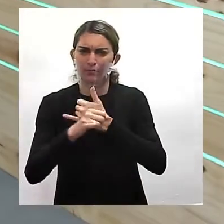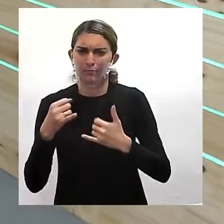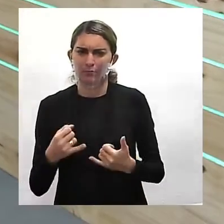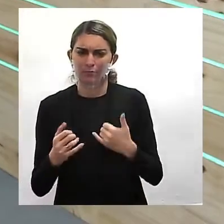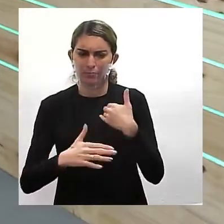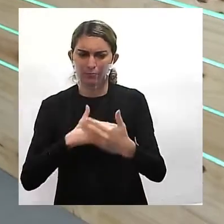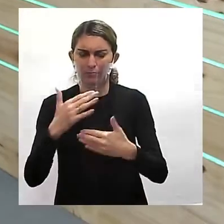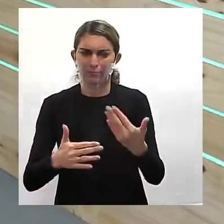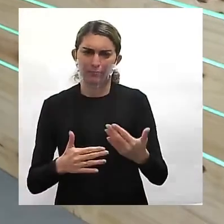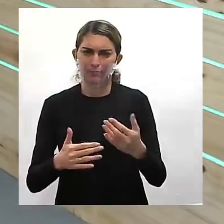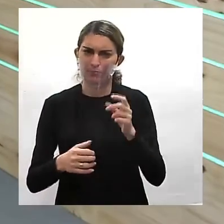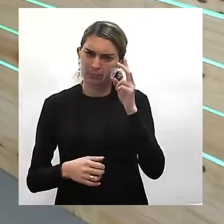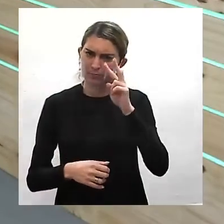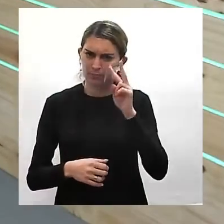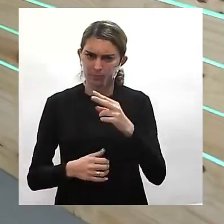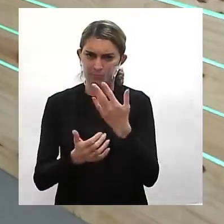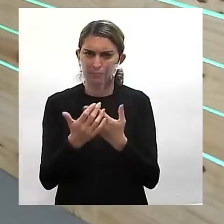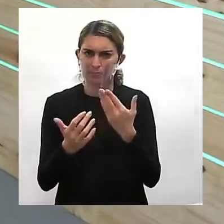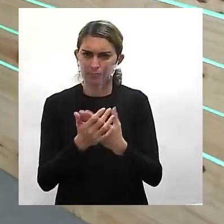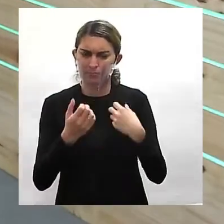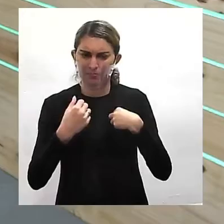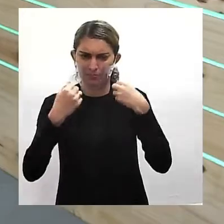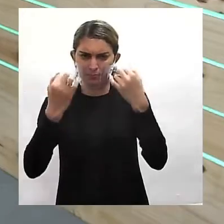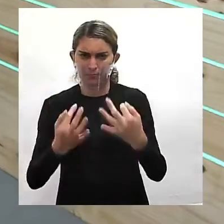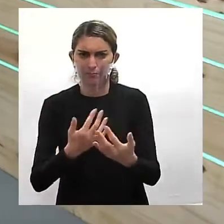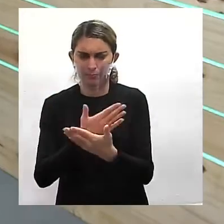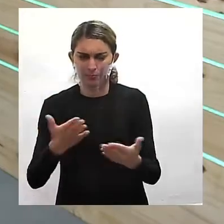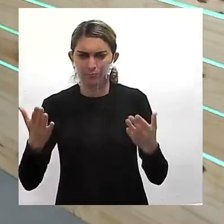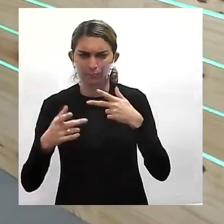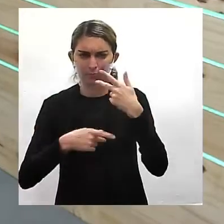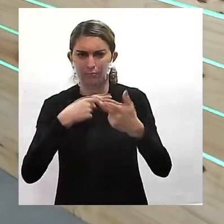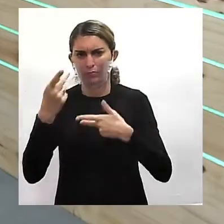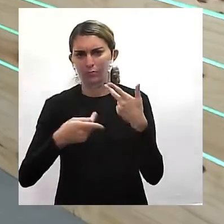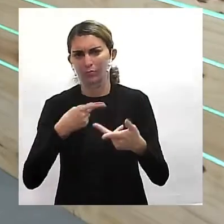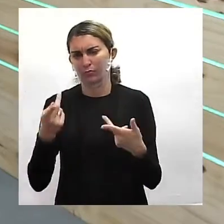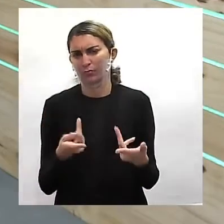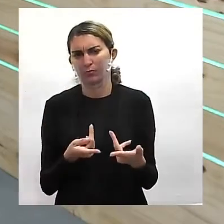processo envolve. Você se lembra de uma aula que eu dei há pouco tempo, onde eu falei